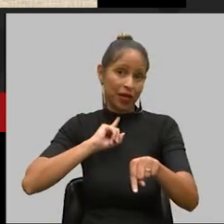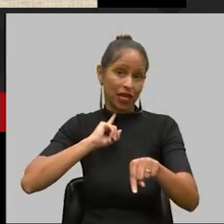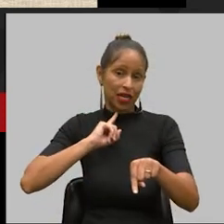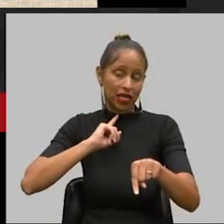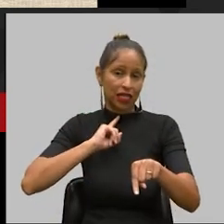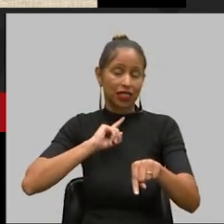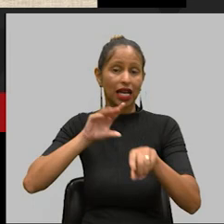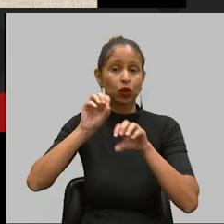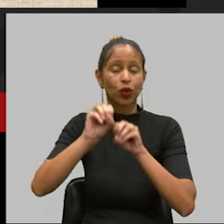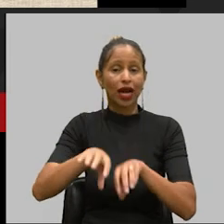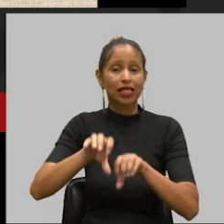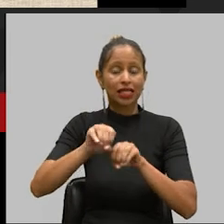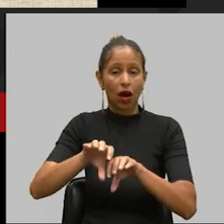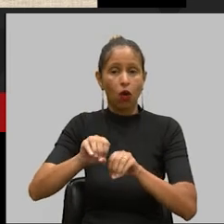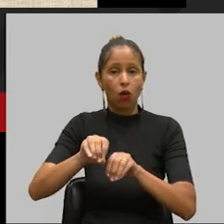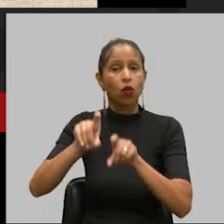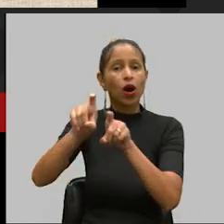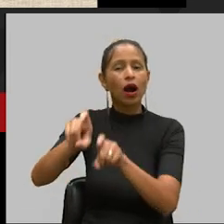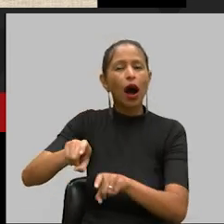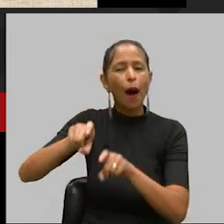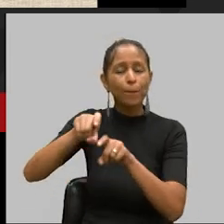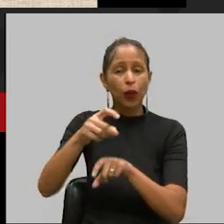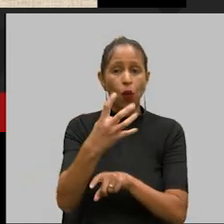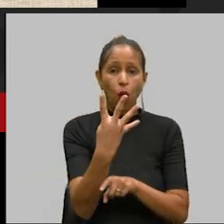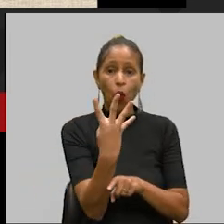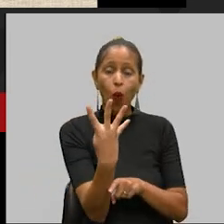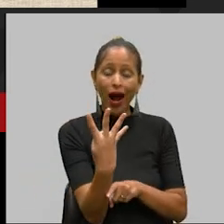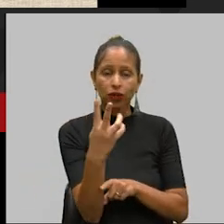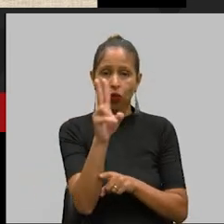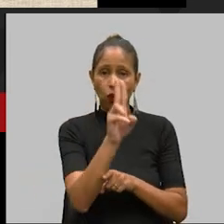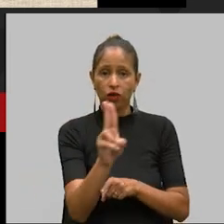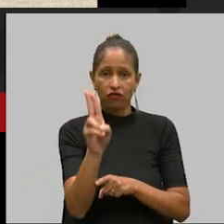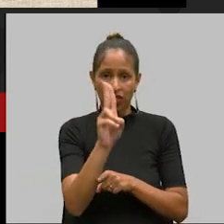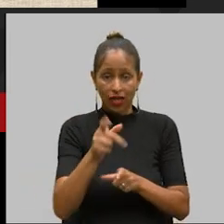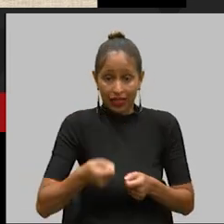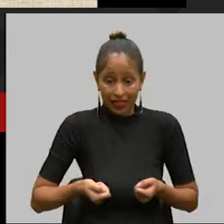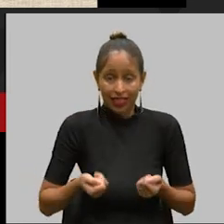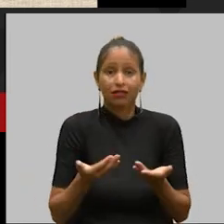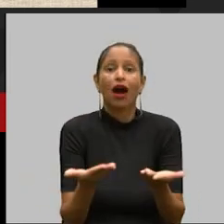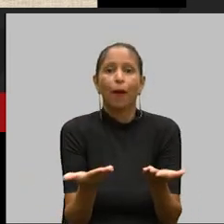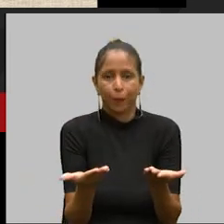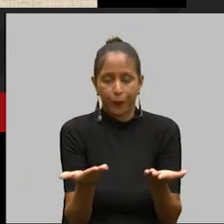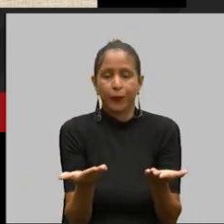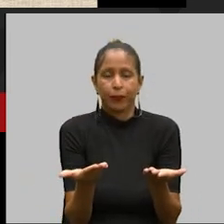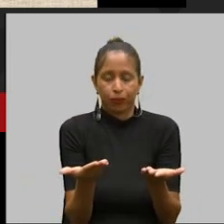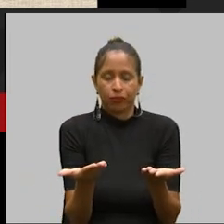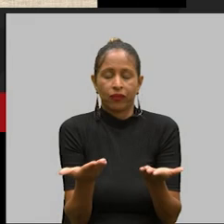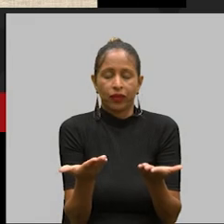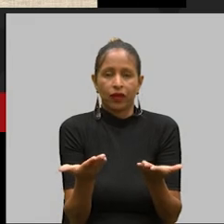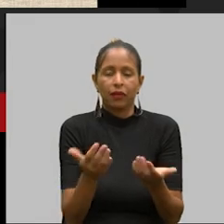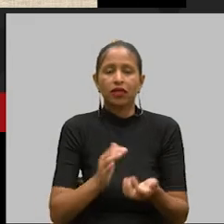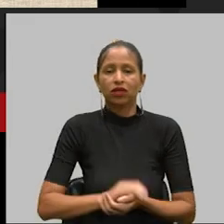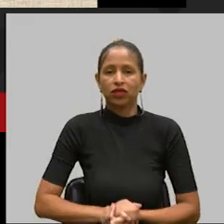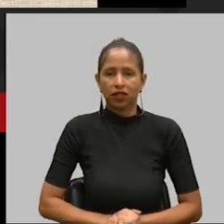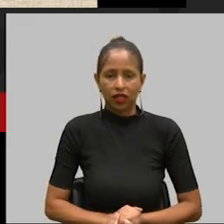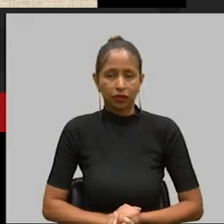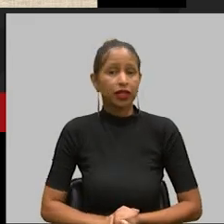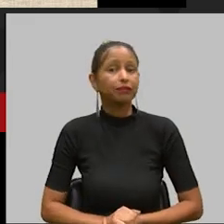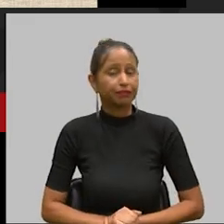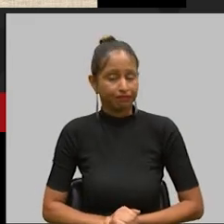e Educação do Campo né Nós temos quatro grandes universidades que ofertam a licenciatura em educação do Campo né